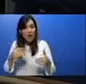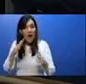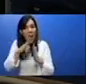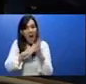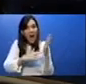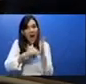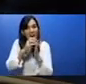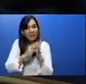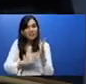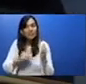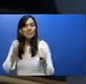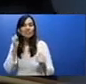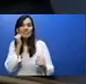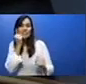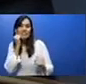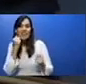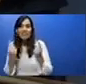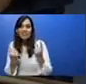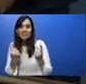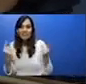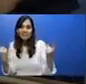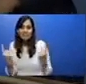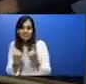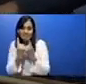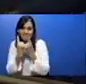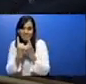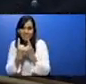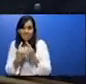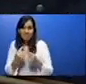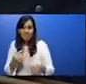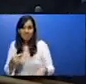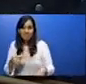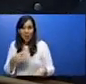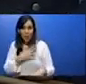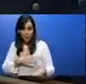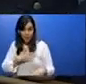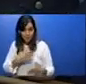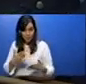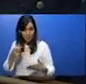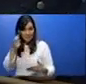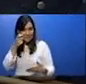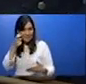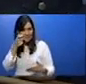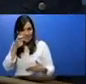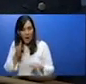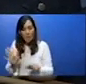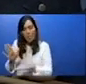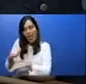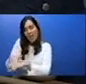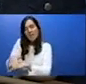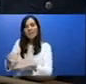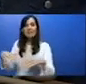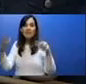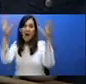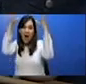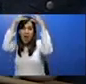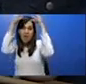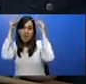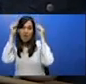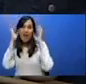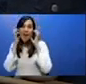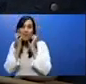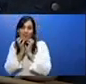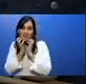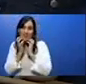ciência. Muito interessante a gente estudar sobre o Leonardo, sobre a Mona Lisa, aprendermos um pouquinho